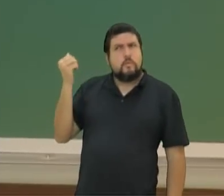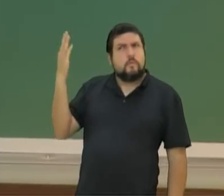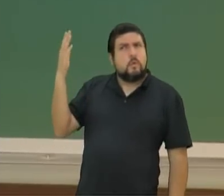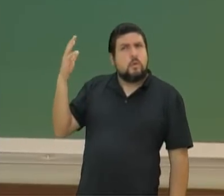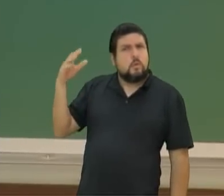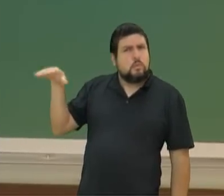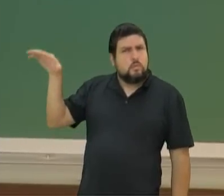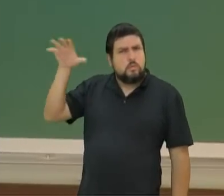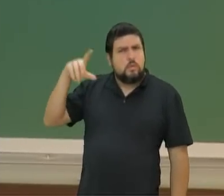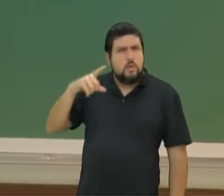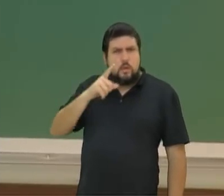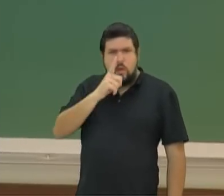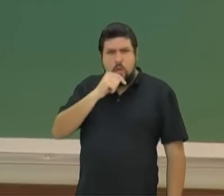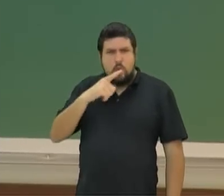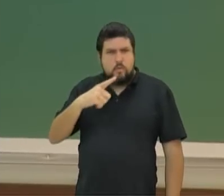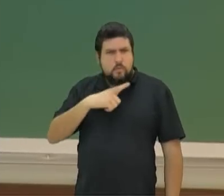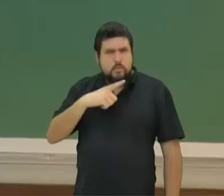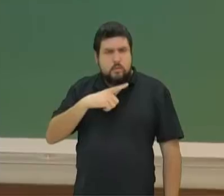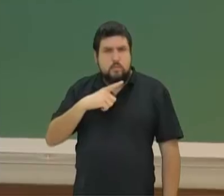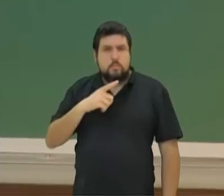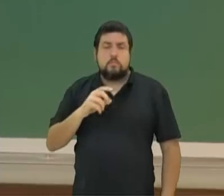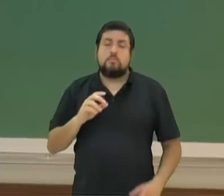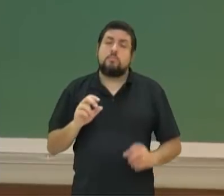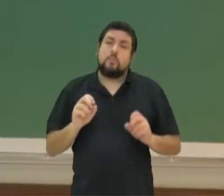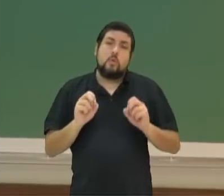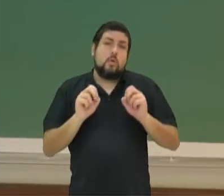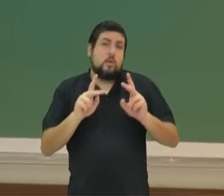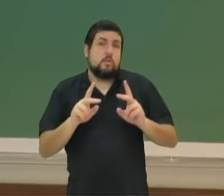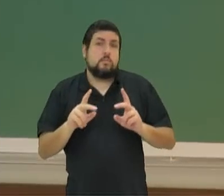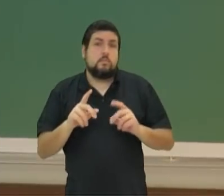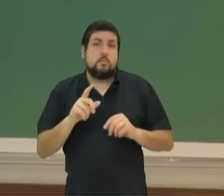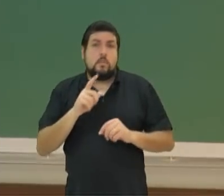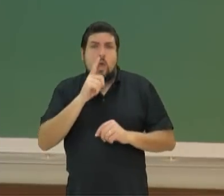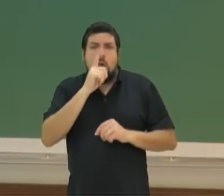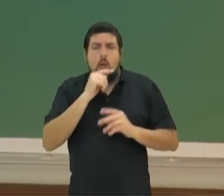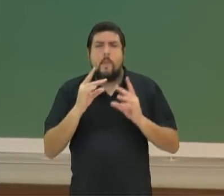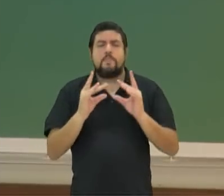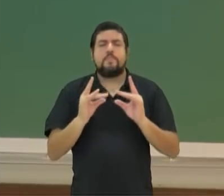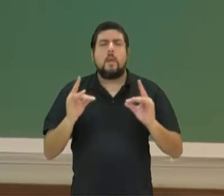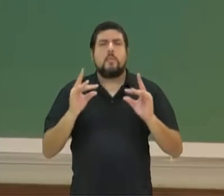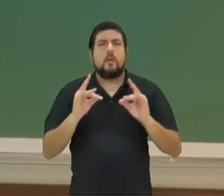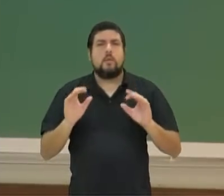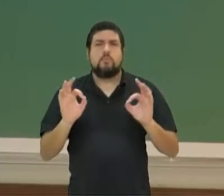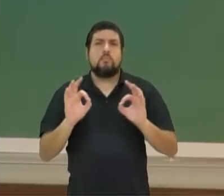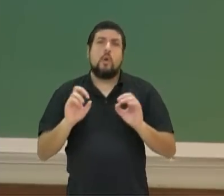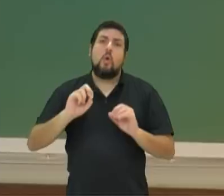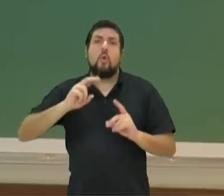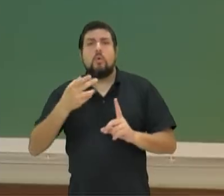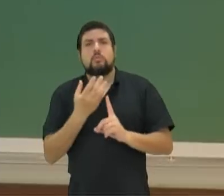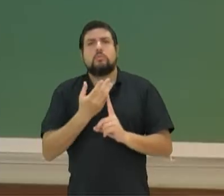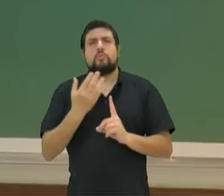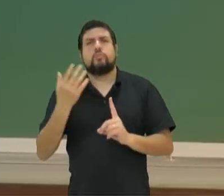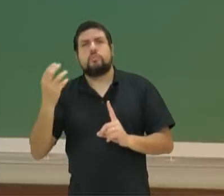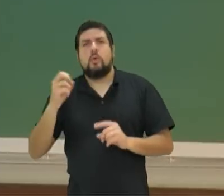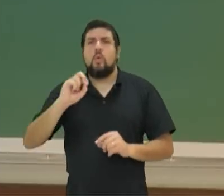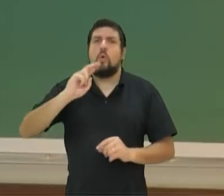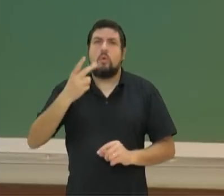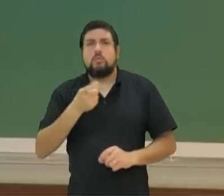Pode existir. Talvez não água líquida, mas água congelada. Talvez água em forma de vapor, mas pode